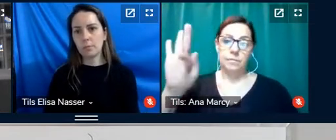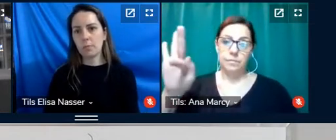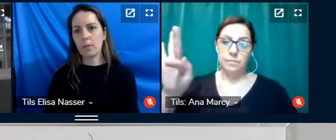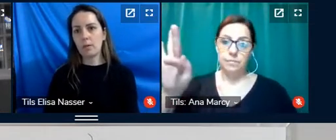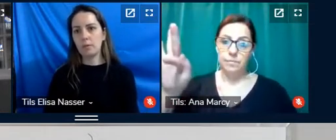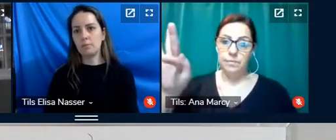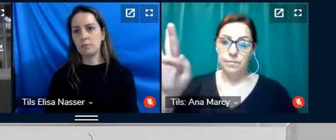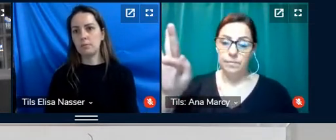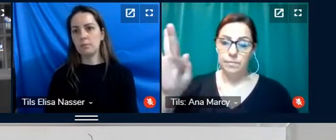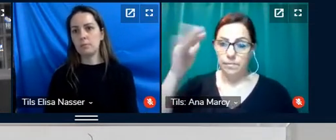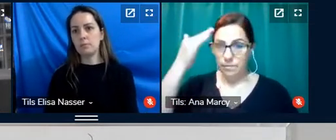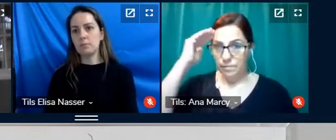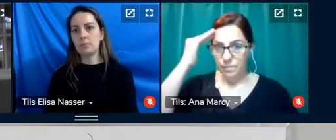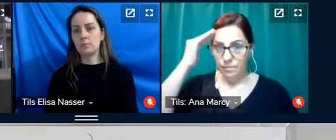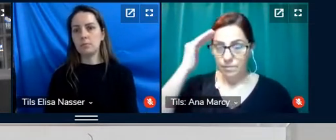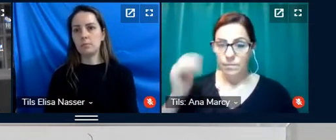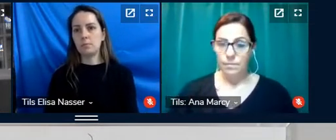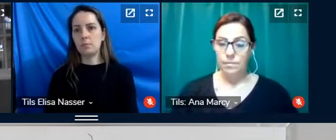Certo, gente?